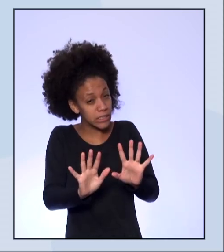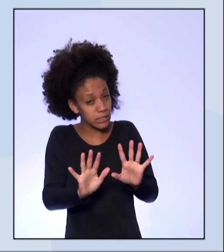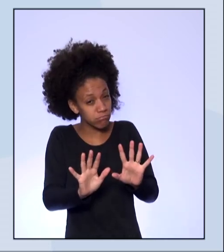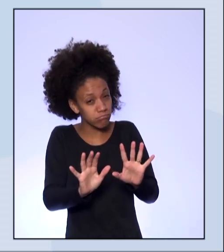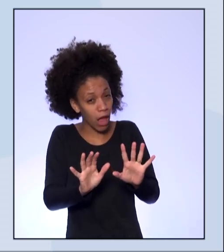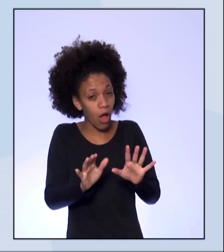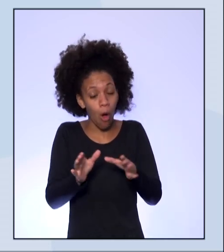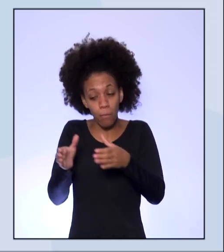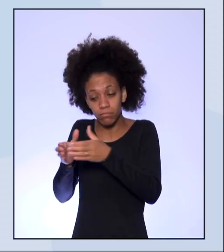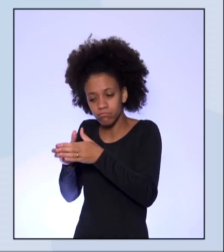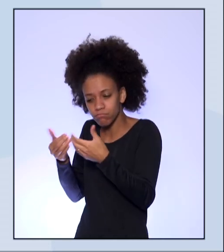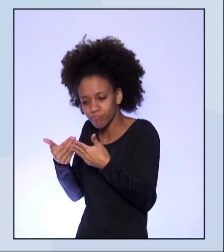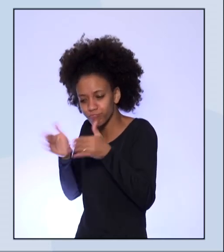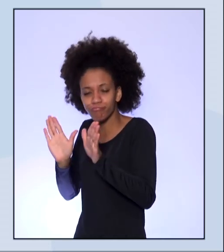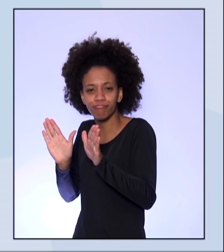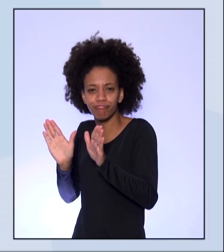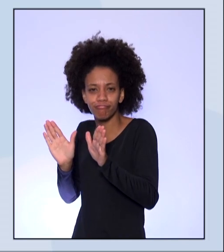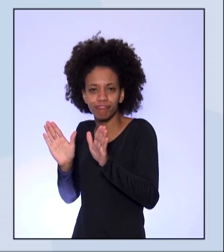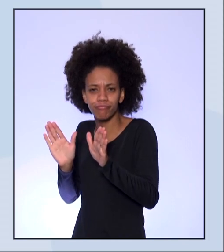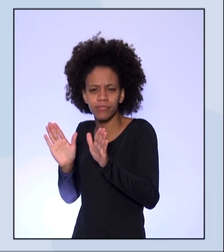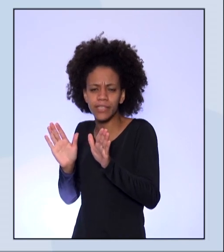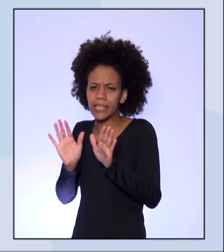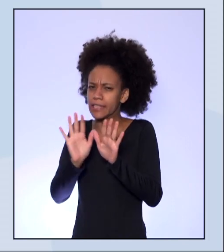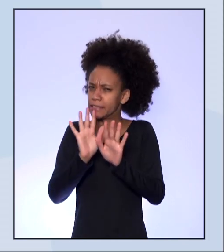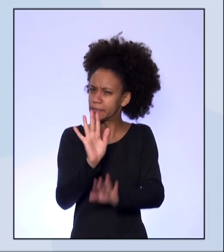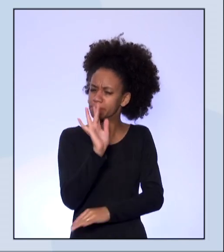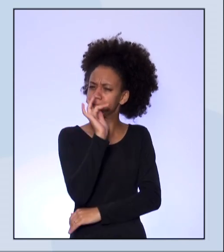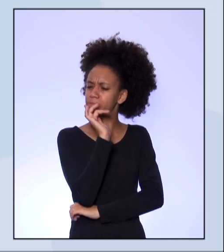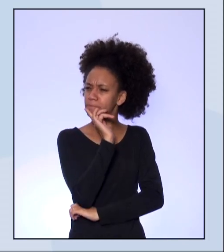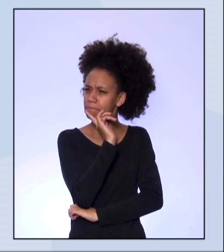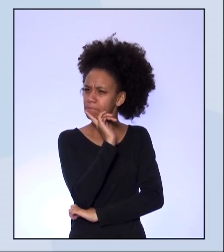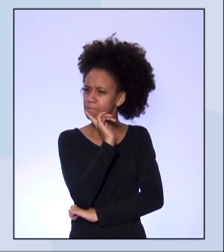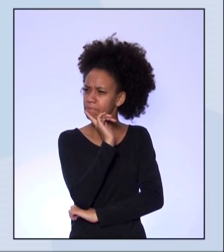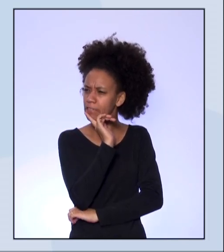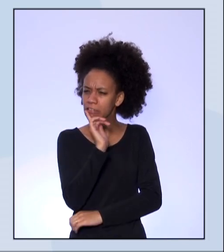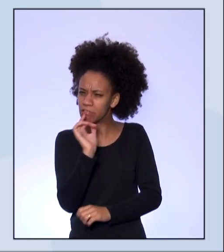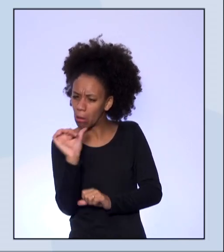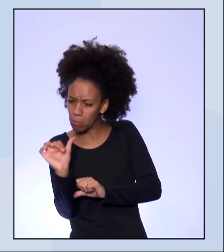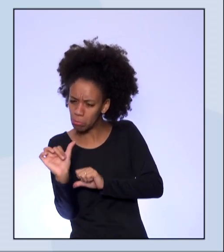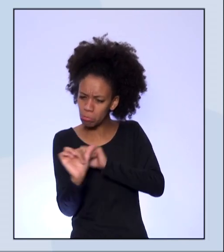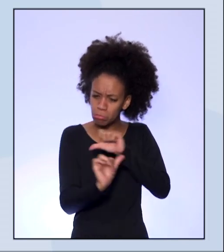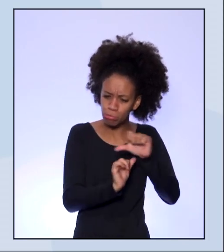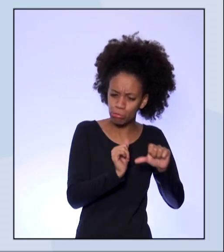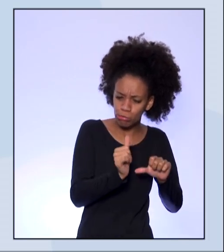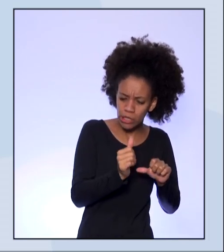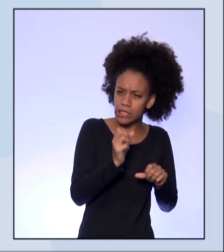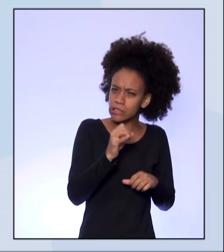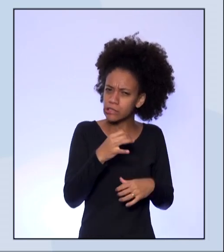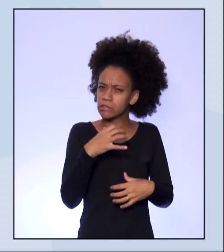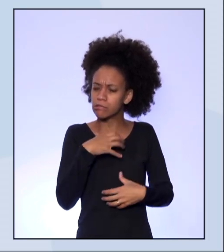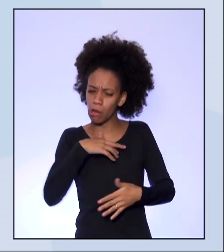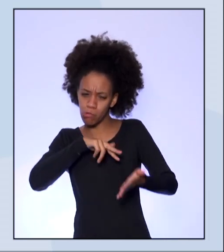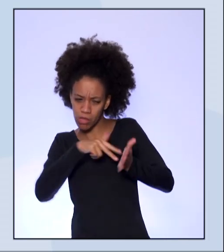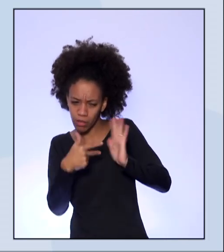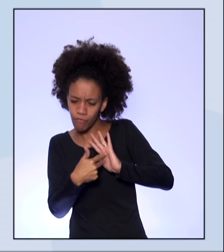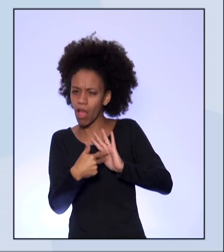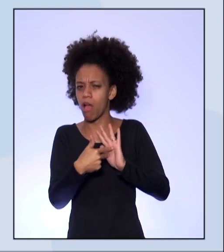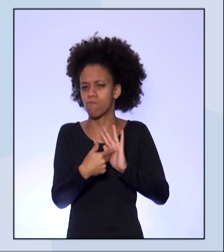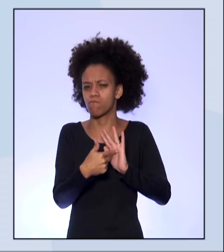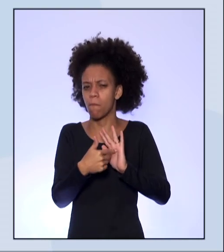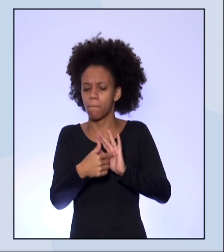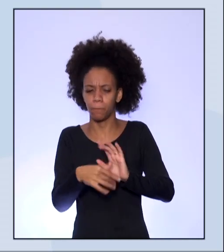uma pergunta para vocês. Faria sentido se mudássemos o animal e mantivéssemos a